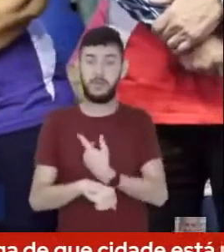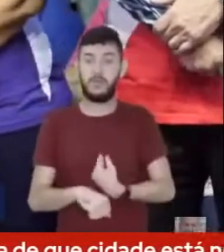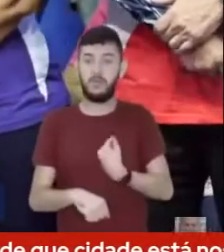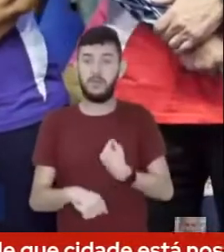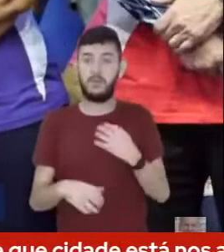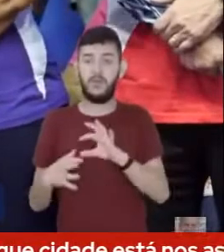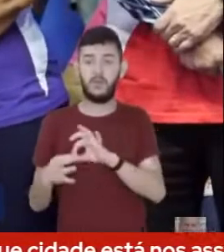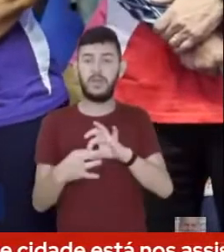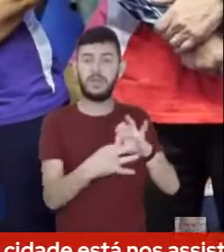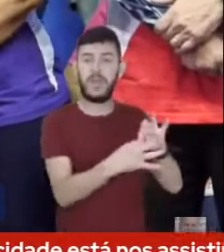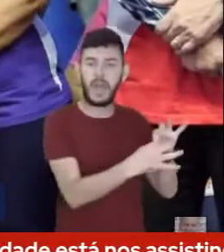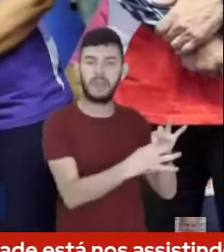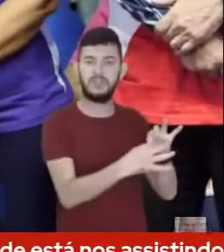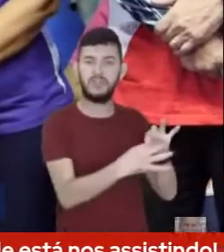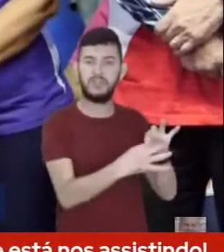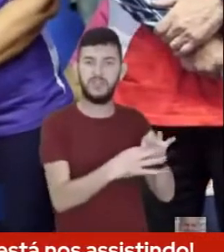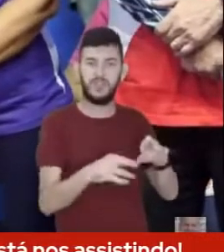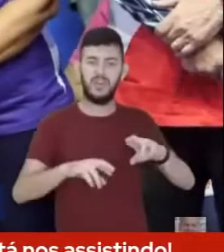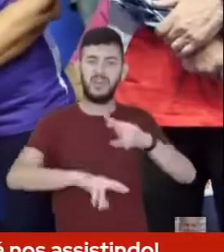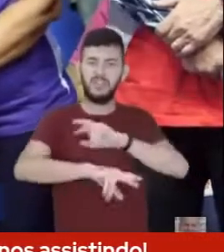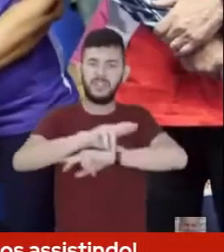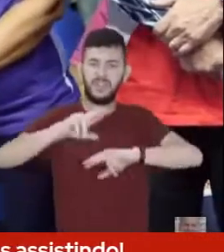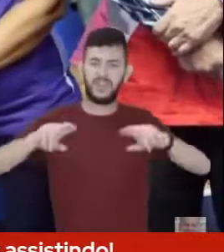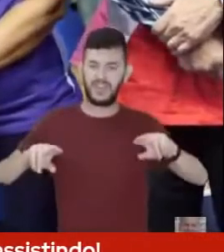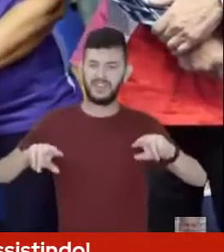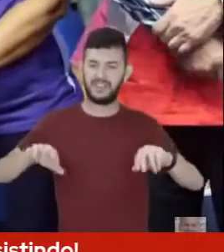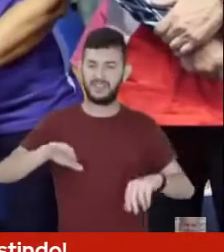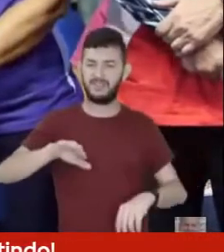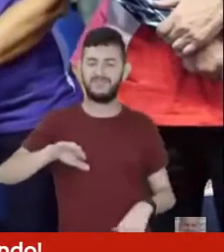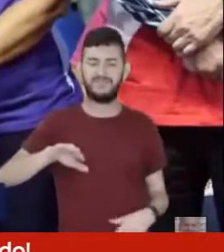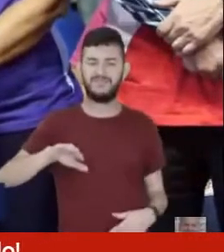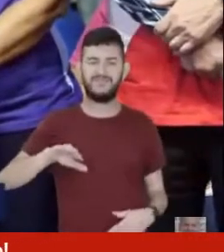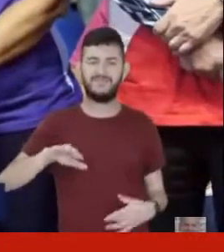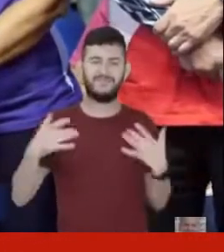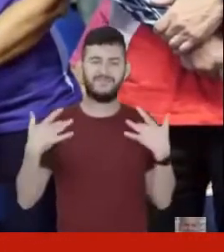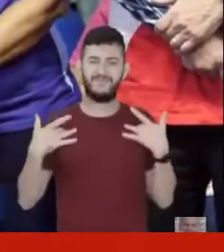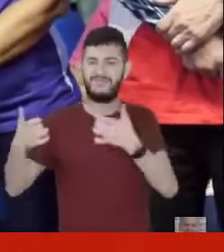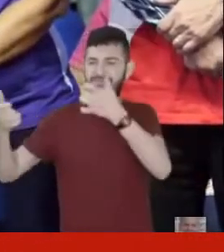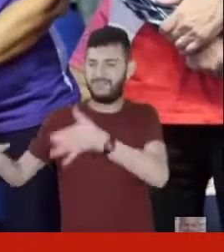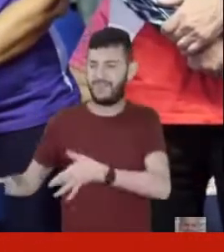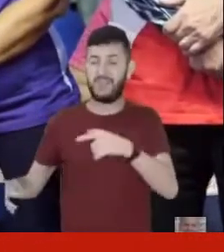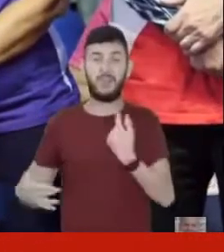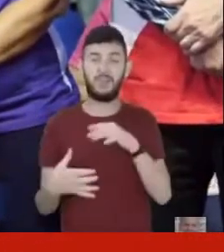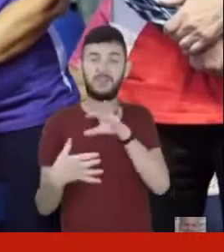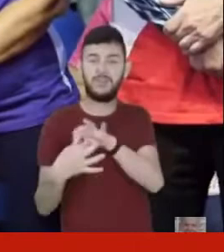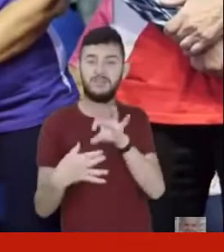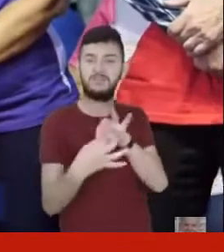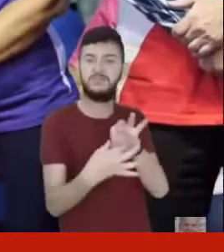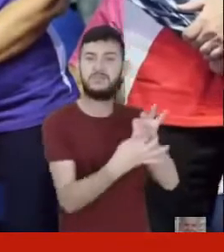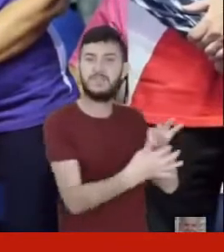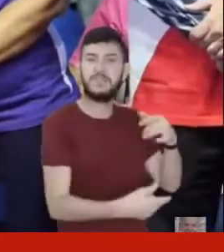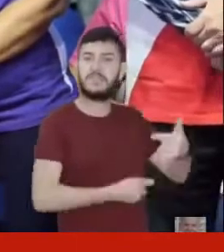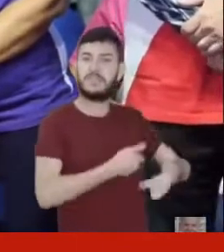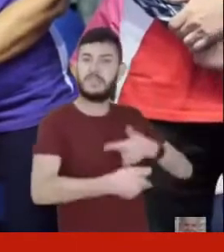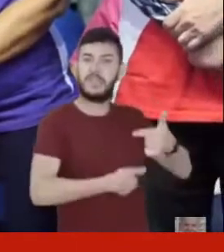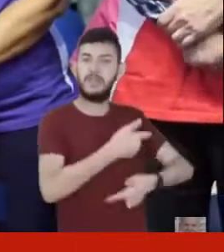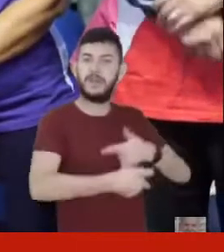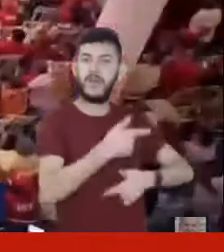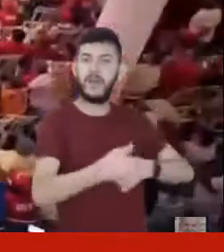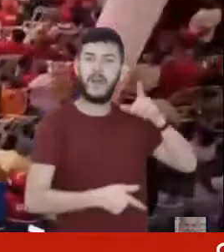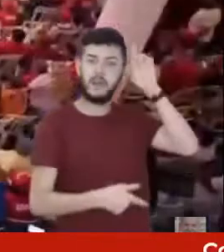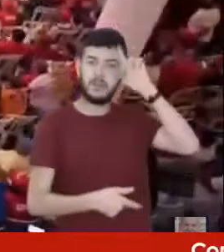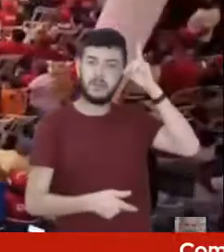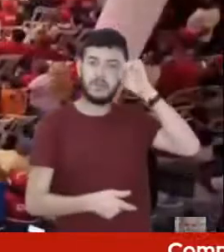as forças, trabalhar incansavelmente, 24 horas por dia, para eleger Lula presidente do